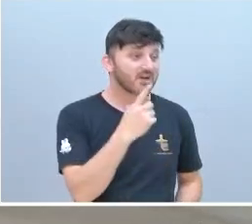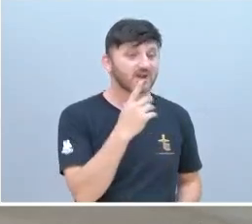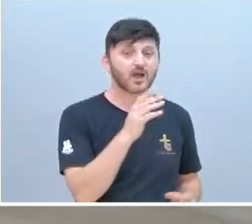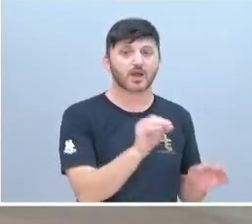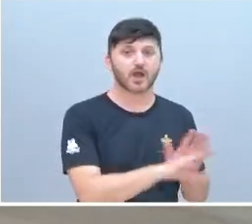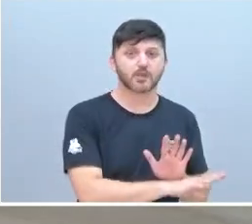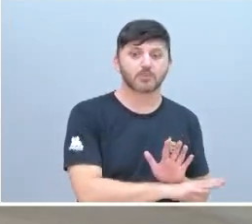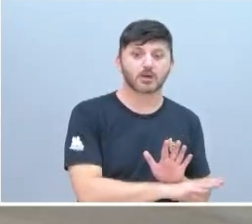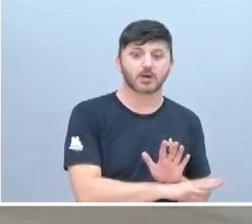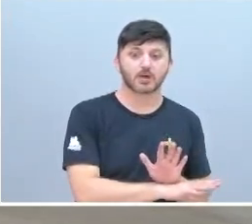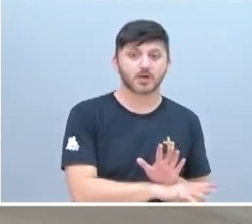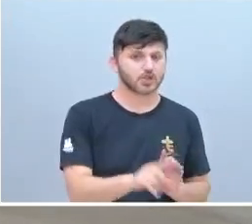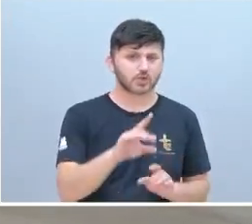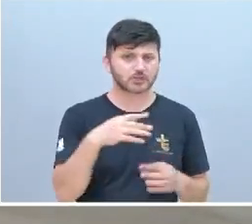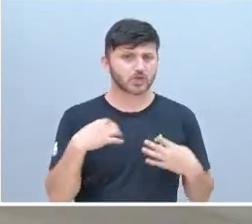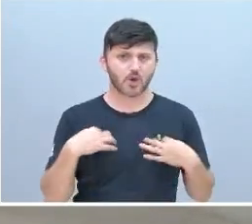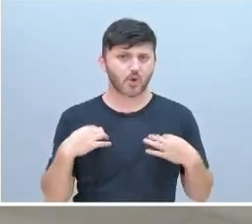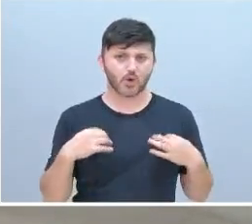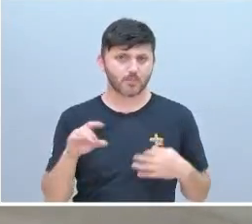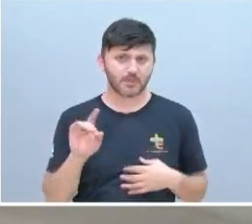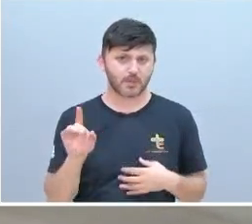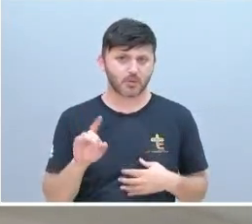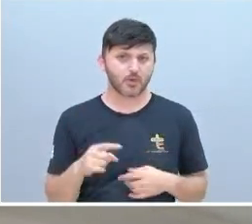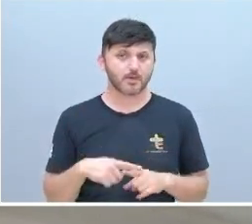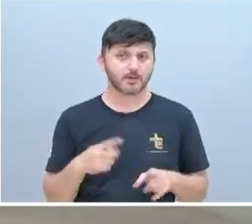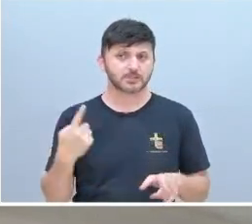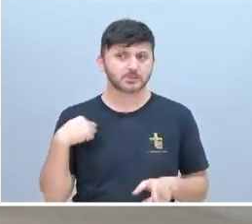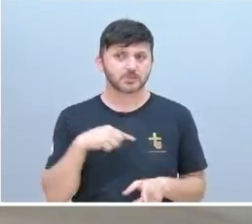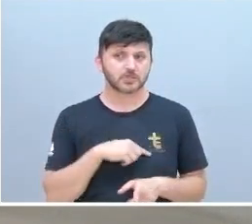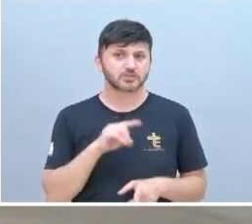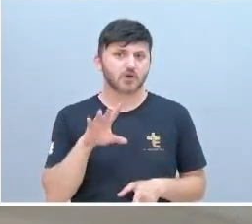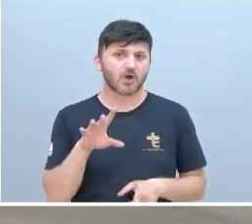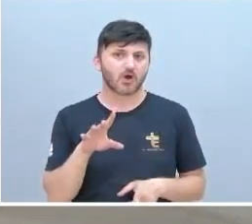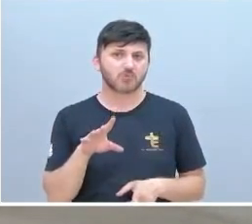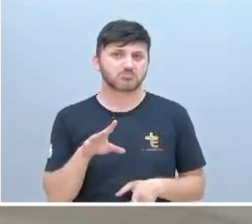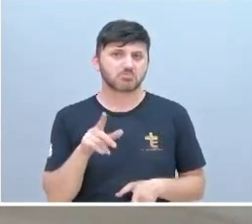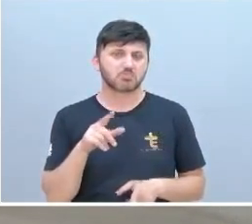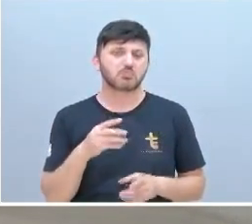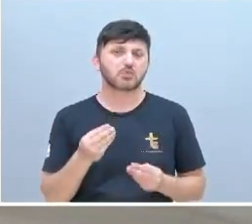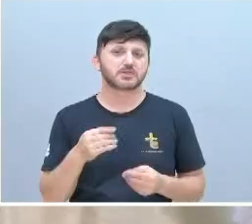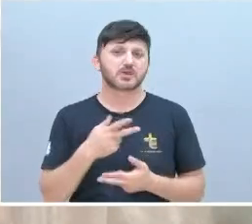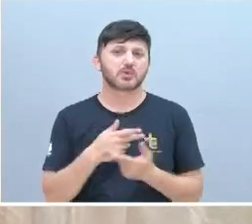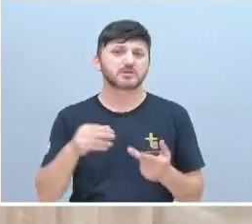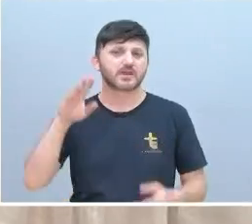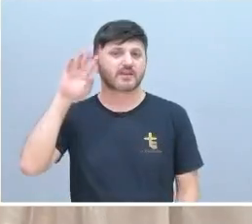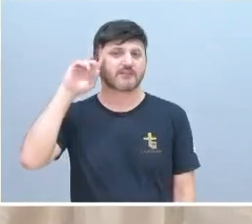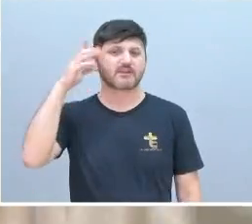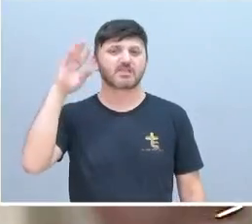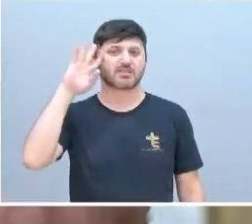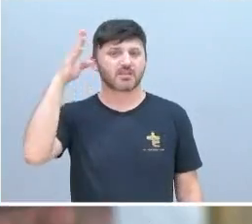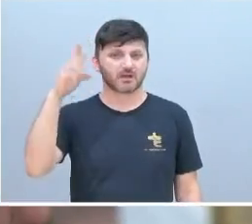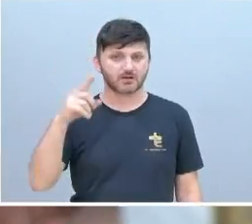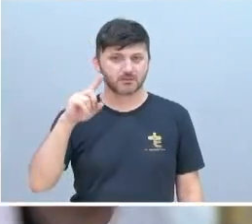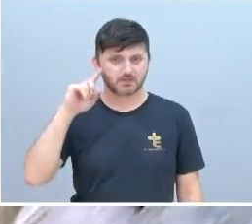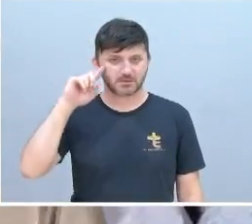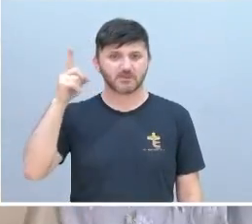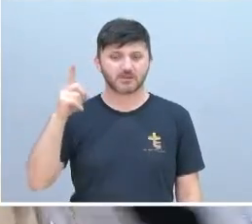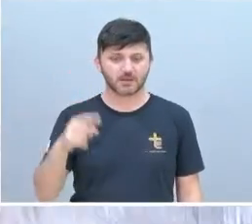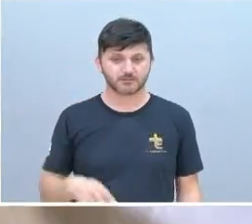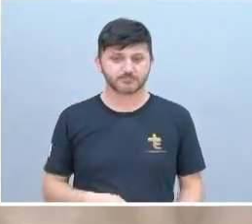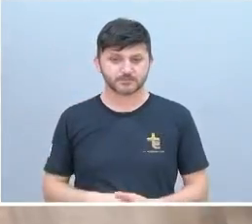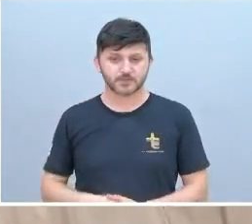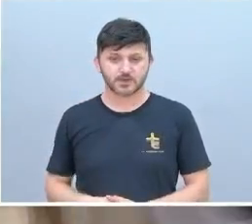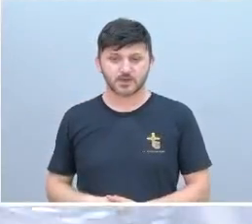Não estou falando só de roupa, não. Não tem muito o que inventar. Então aqui e acolá volta anos 50,